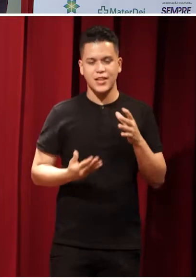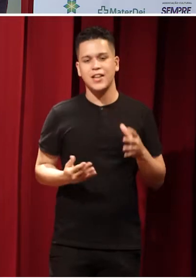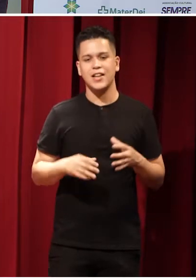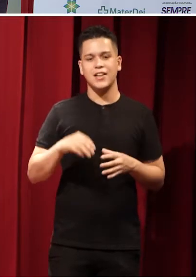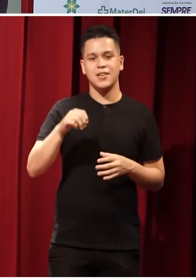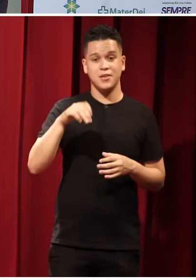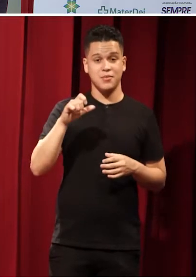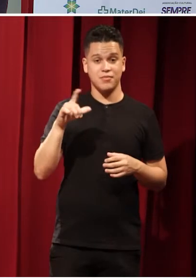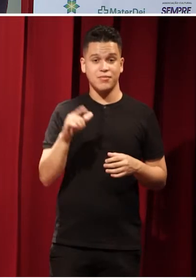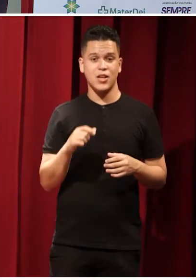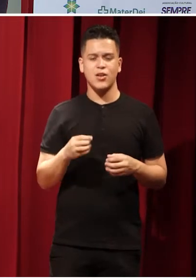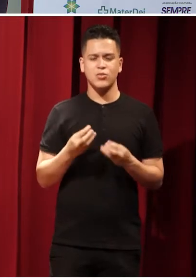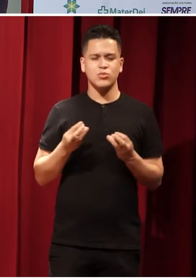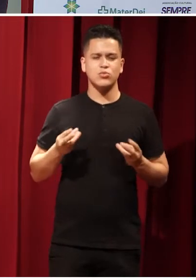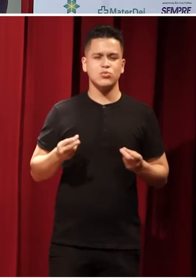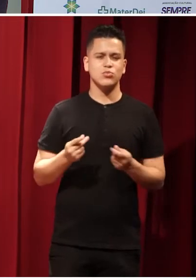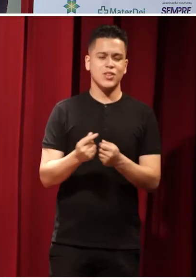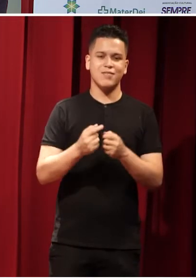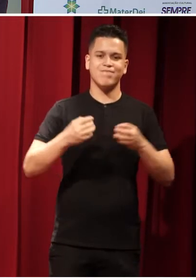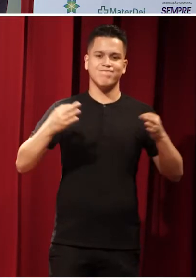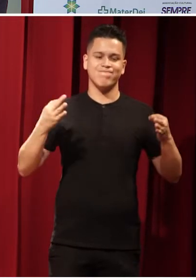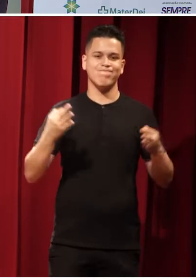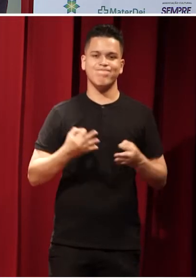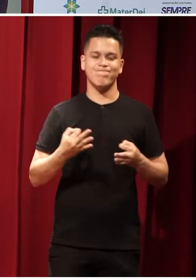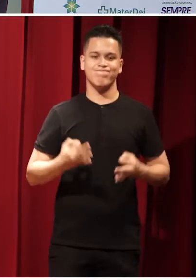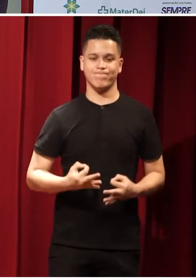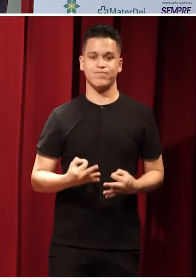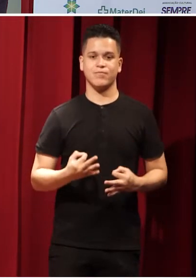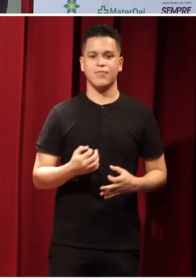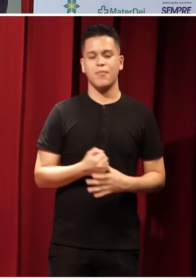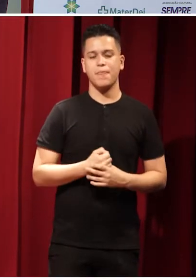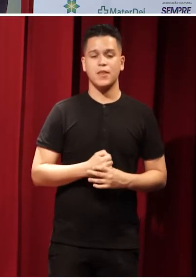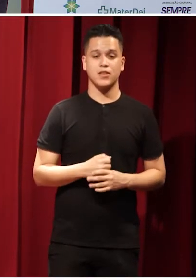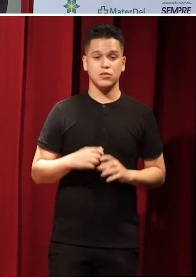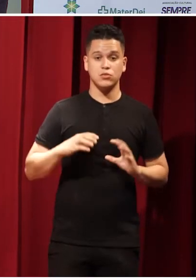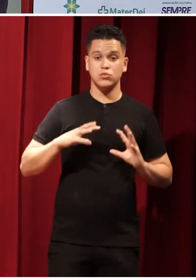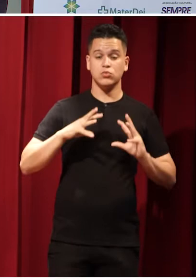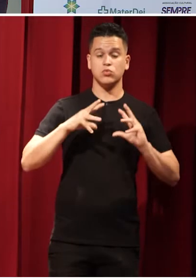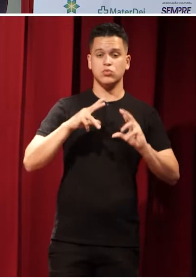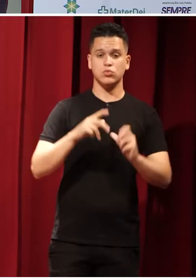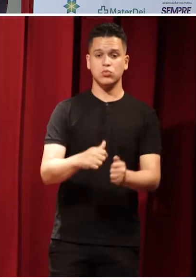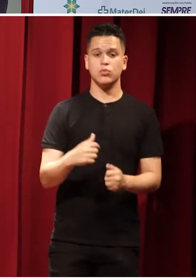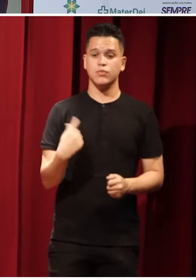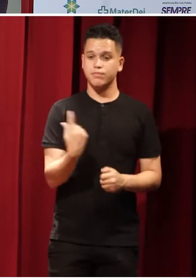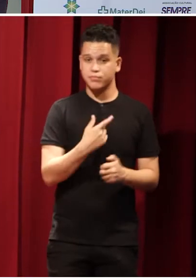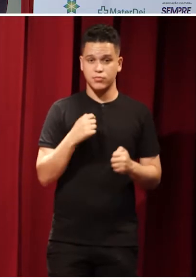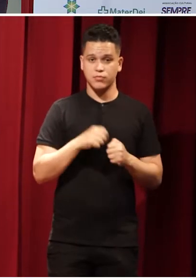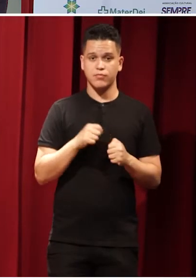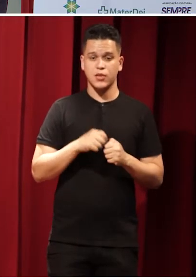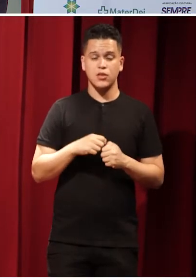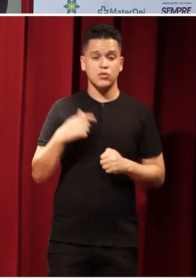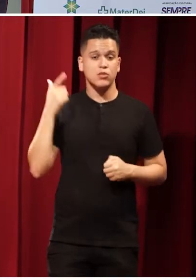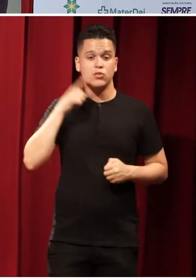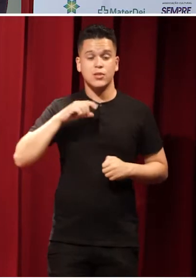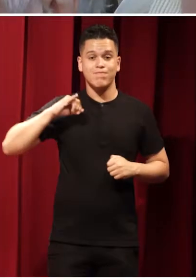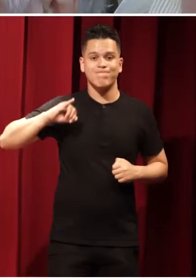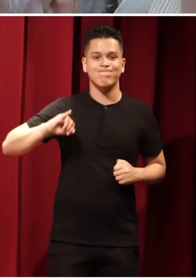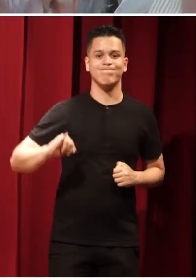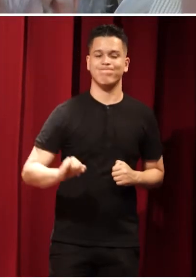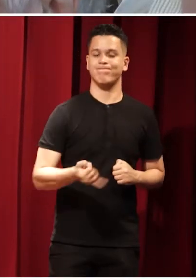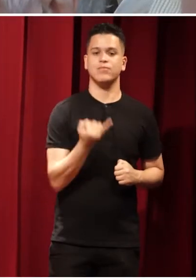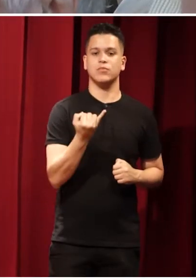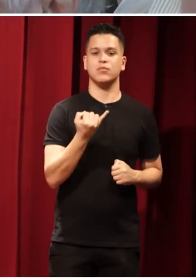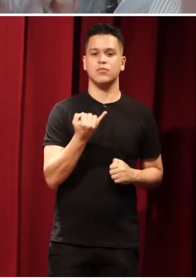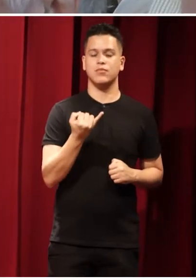que produzem mel e mel de qualidade extraordinária, enfim. Todo esse